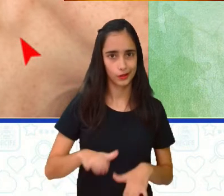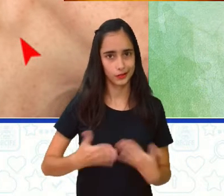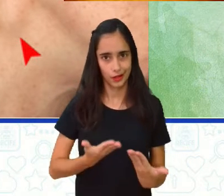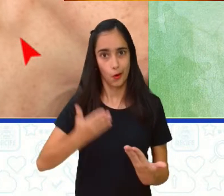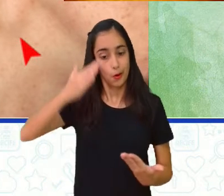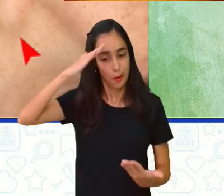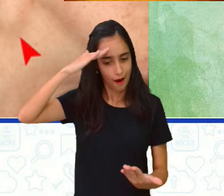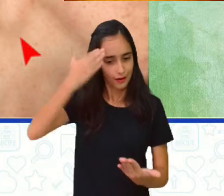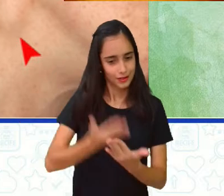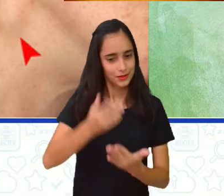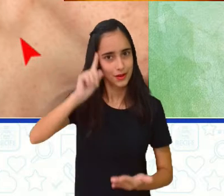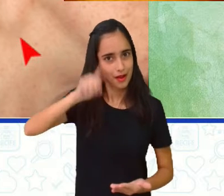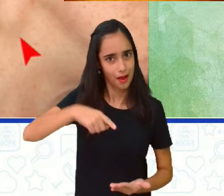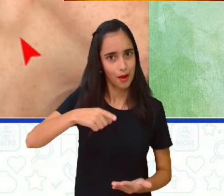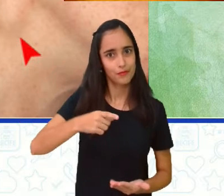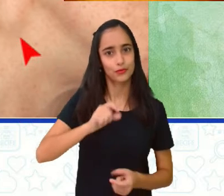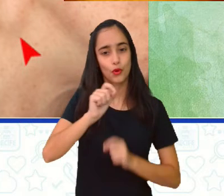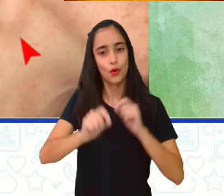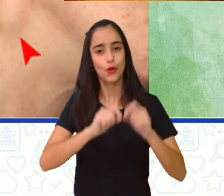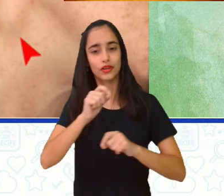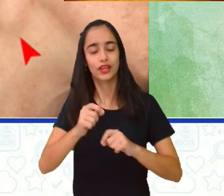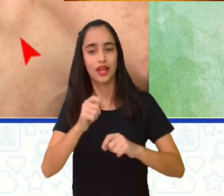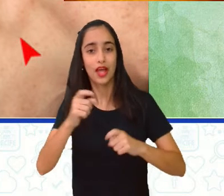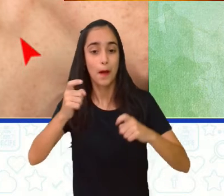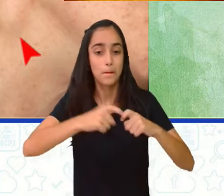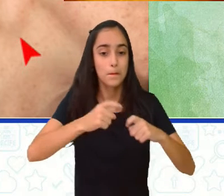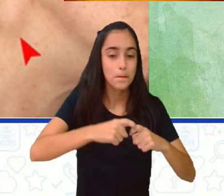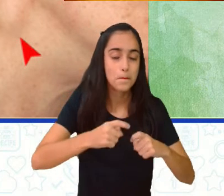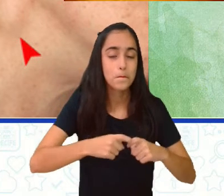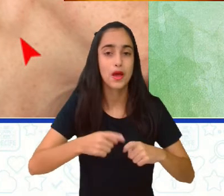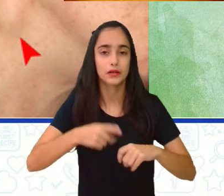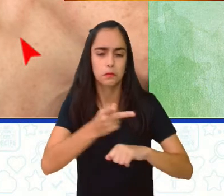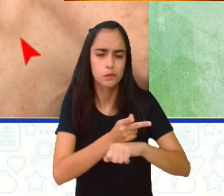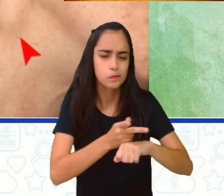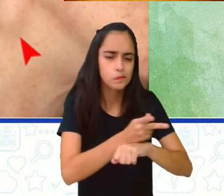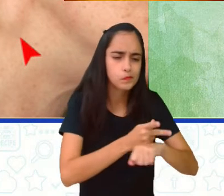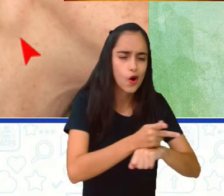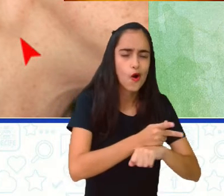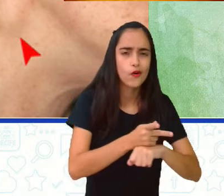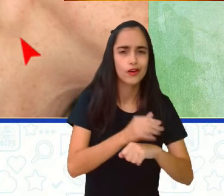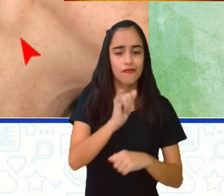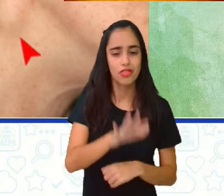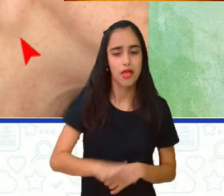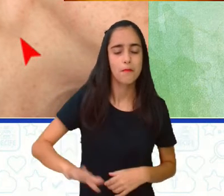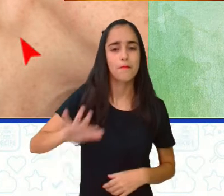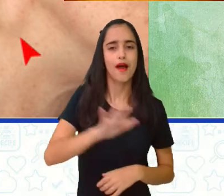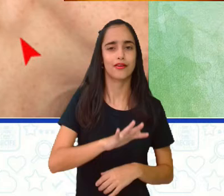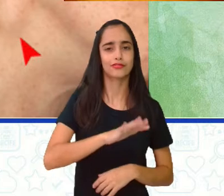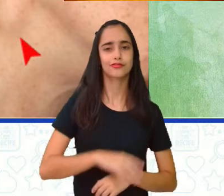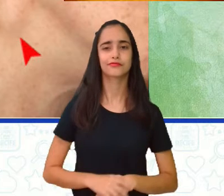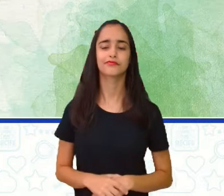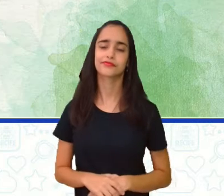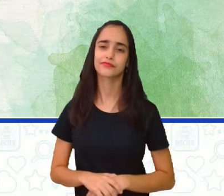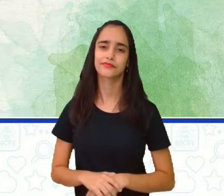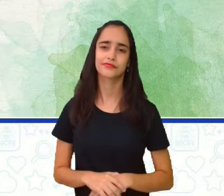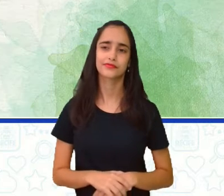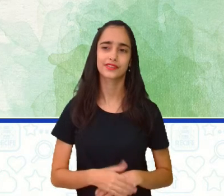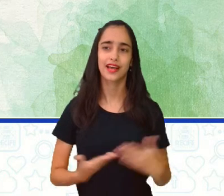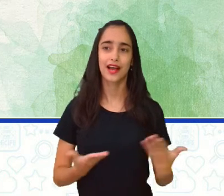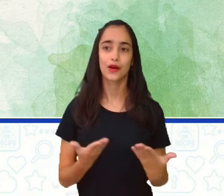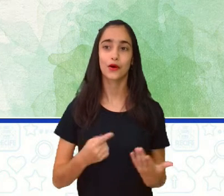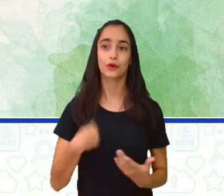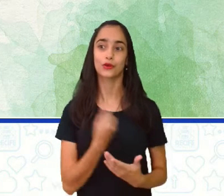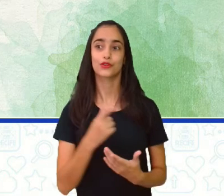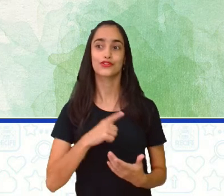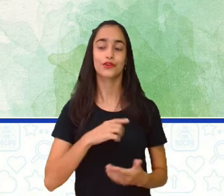que a médica estava procurando, está avisando que em alguma parte do nosso corpo tem infecção. E aí, o que é que nós temos